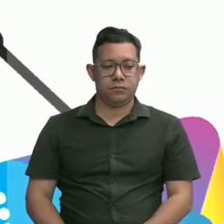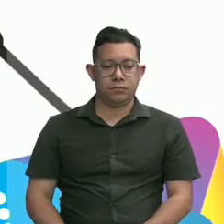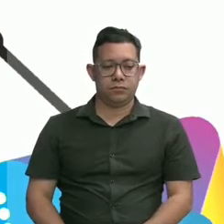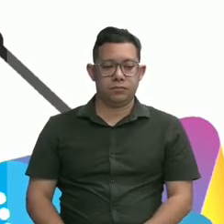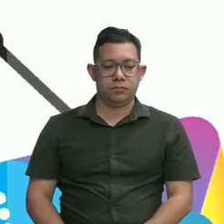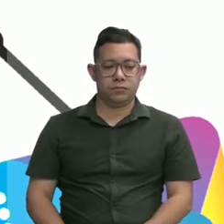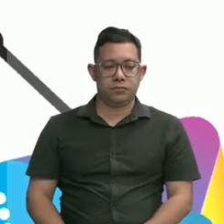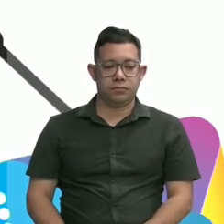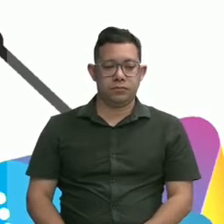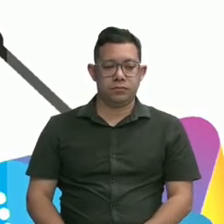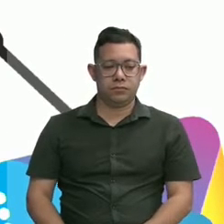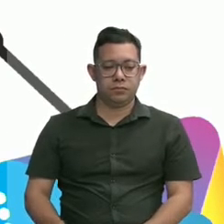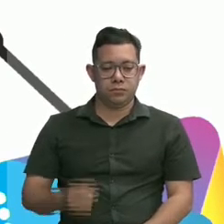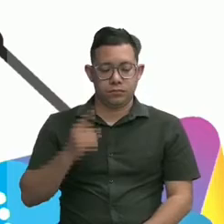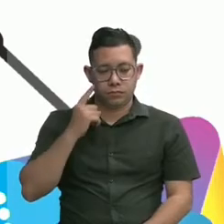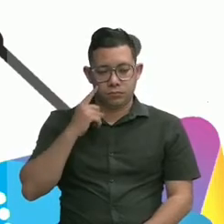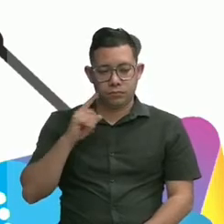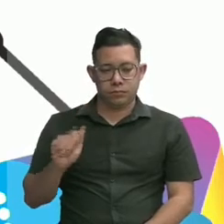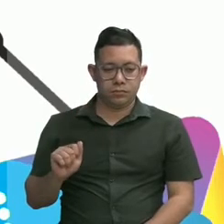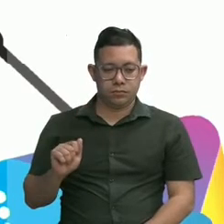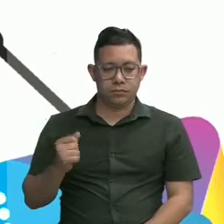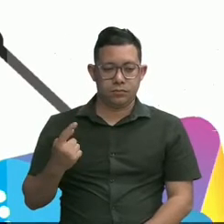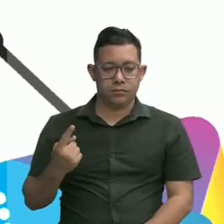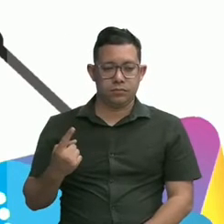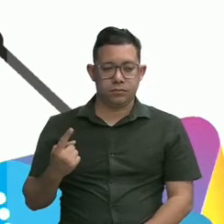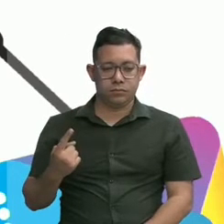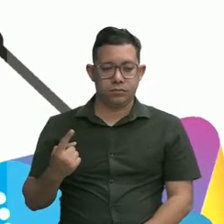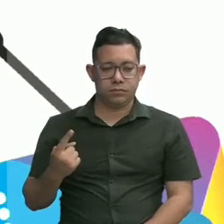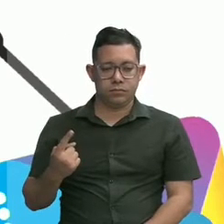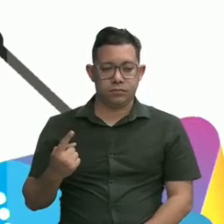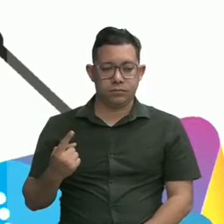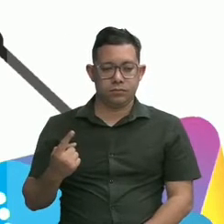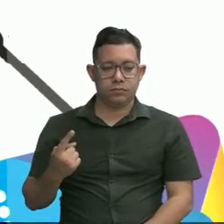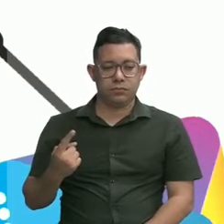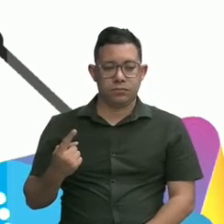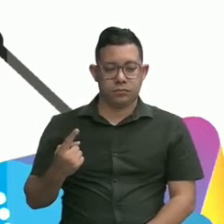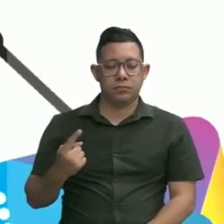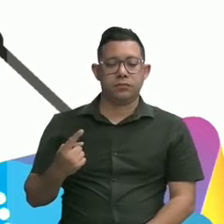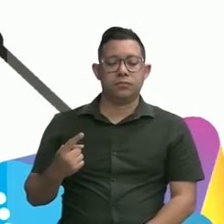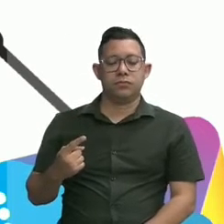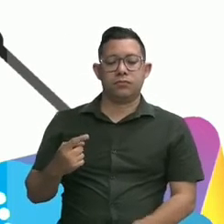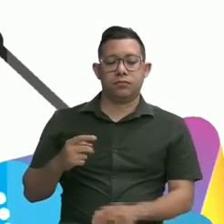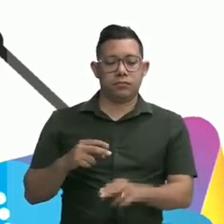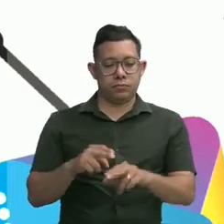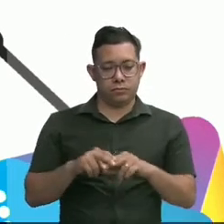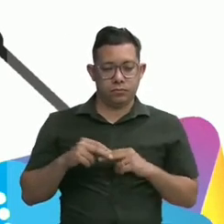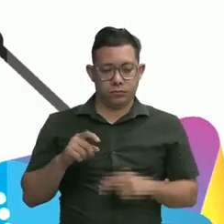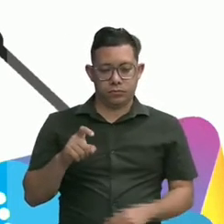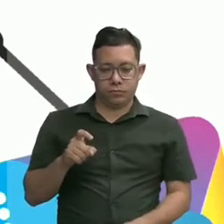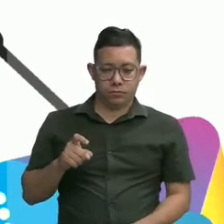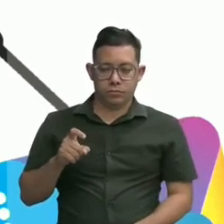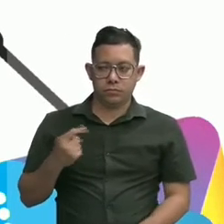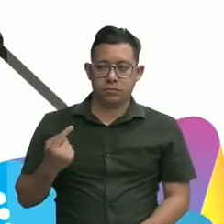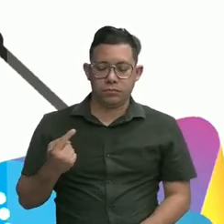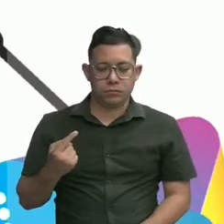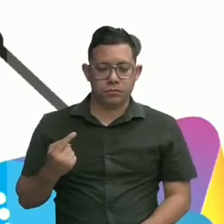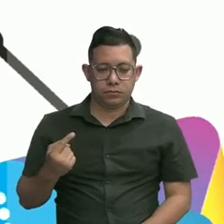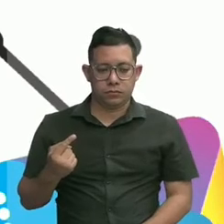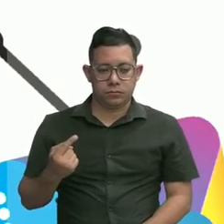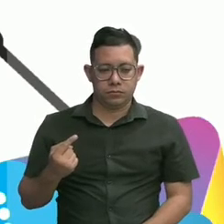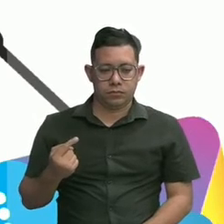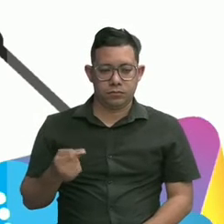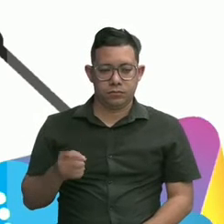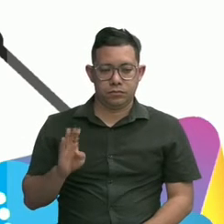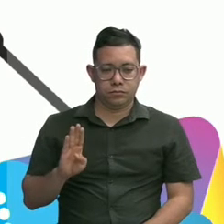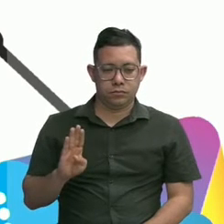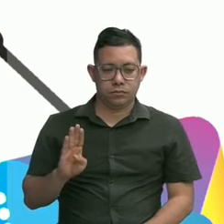agora vocês percebe então que o aqui vale um porque quando não tem número aqui na frente do x ao quadrado é um tá o